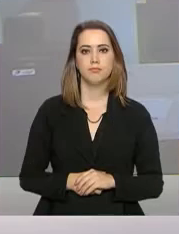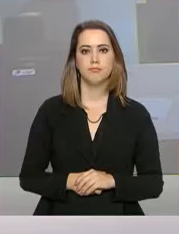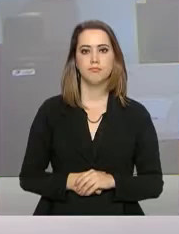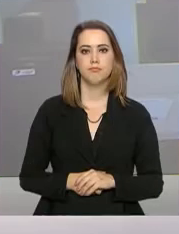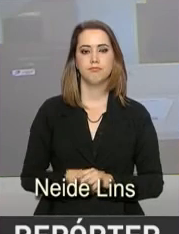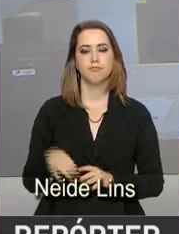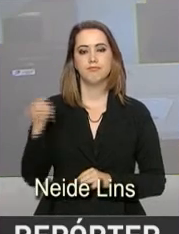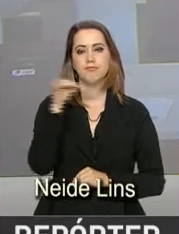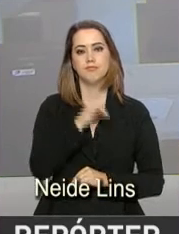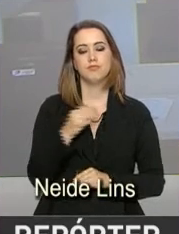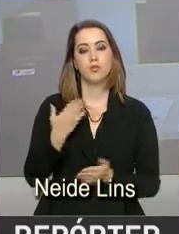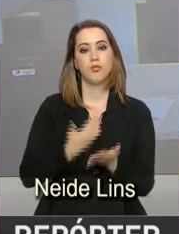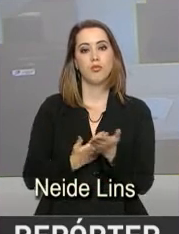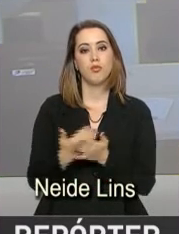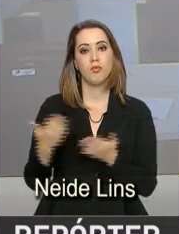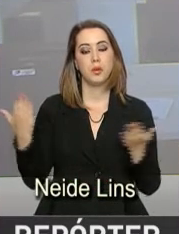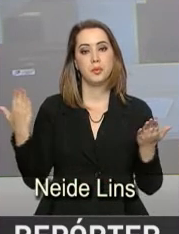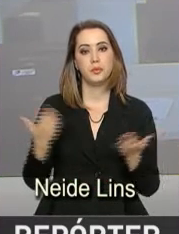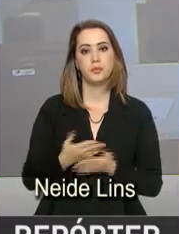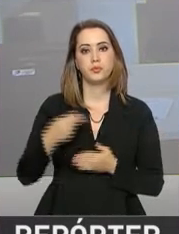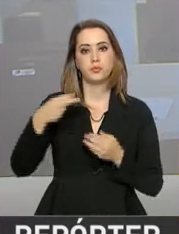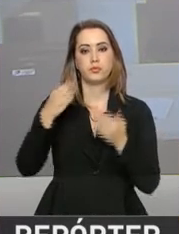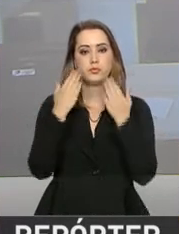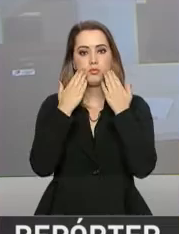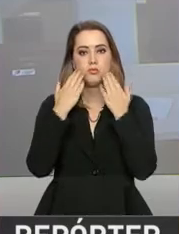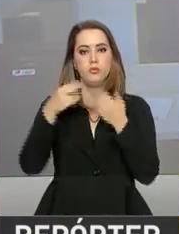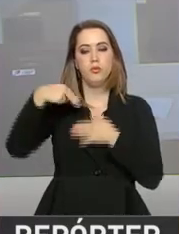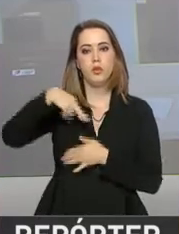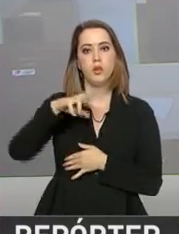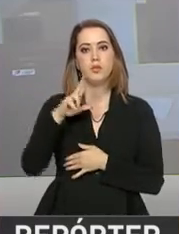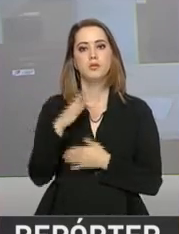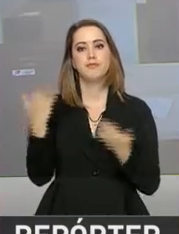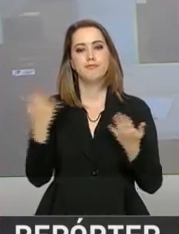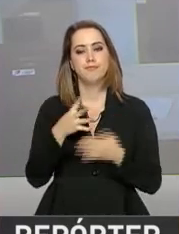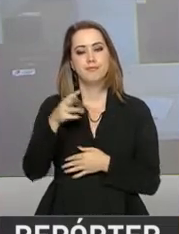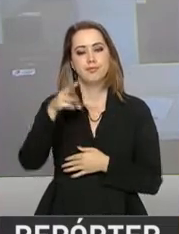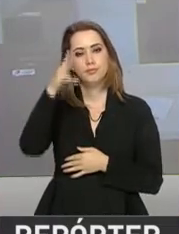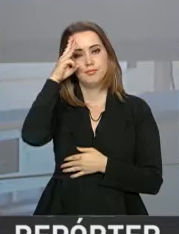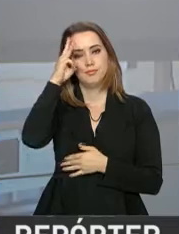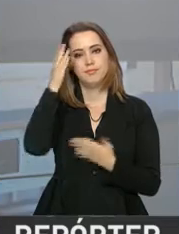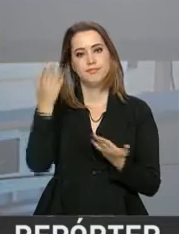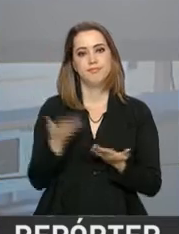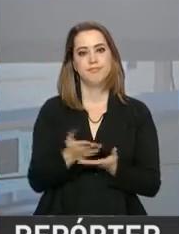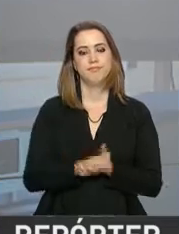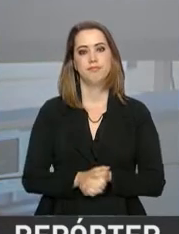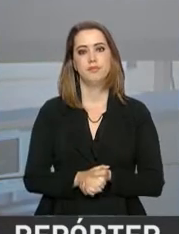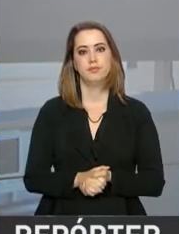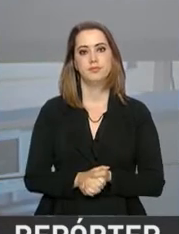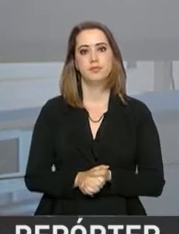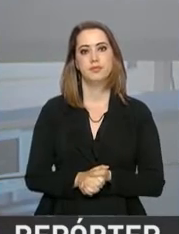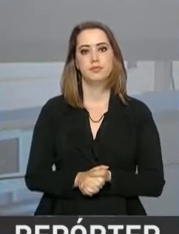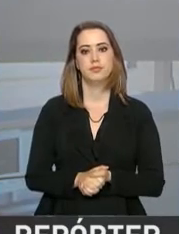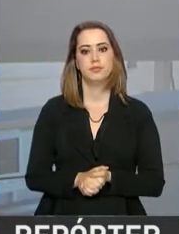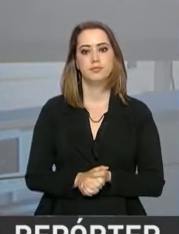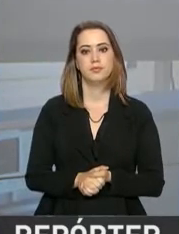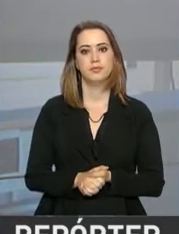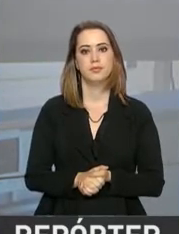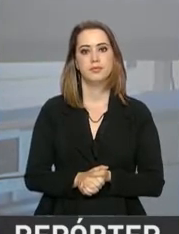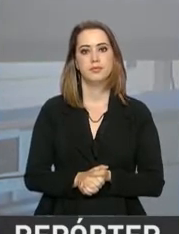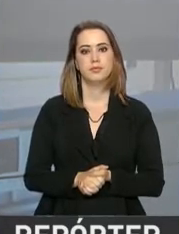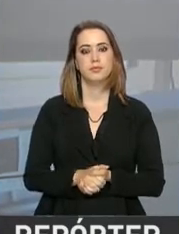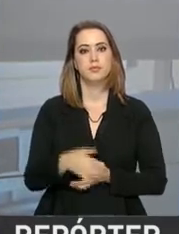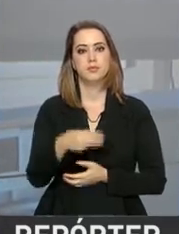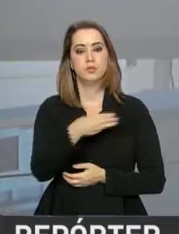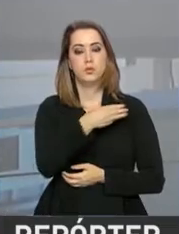olá começa agora a última edição do repórter nbr desta terça feira o